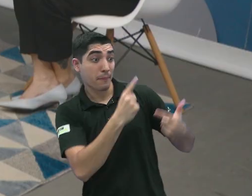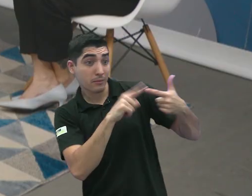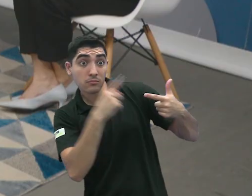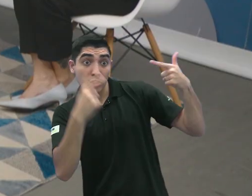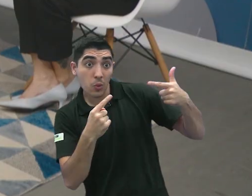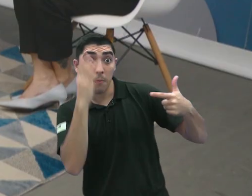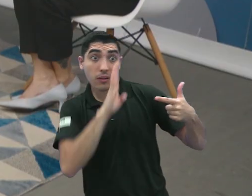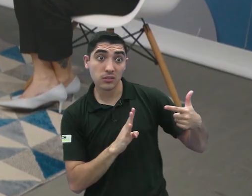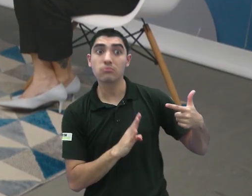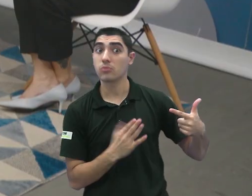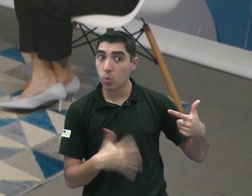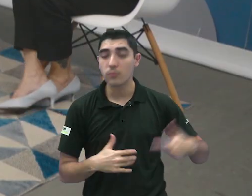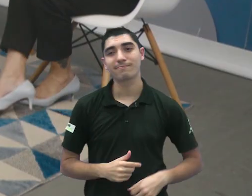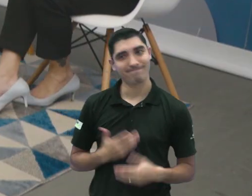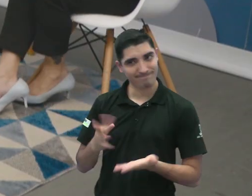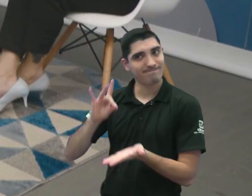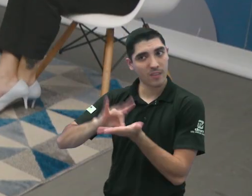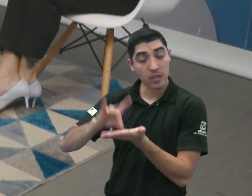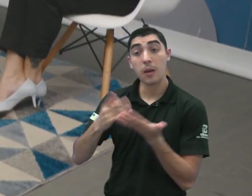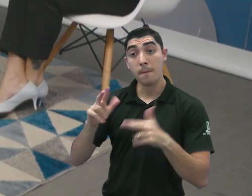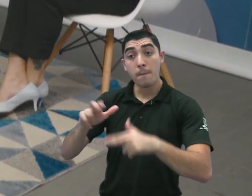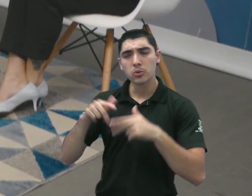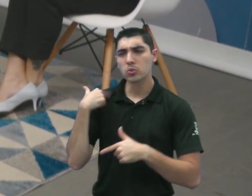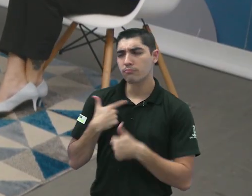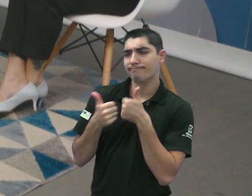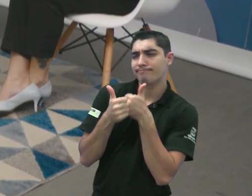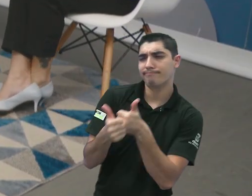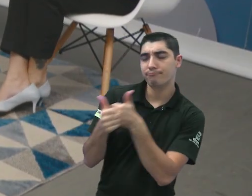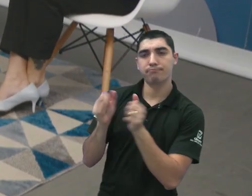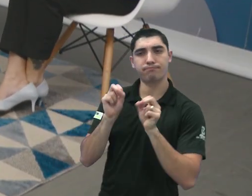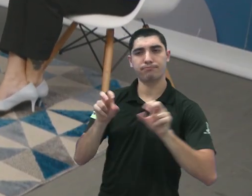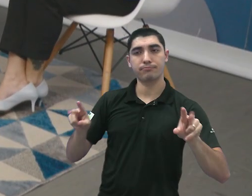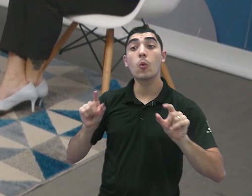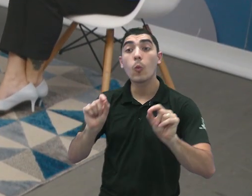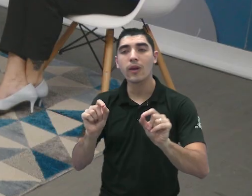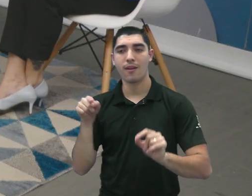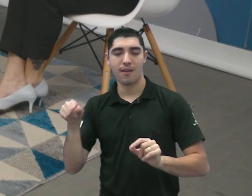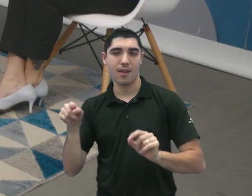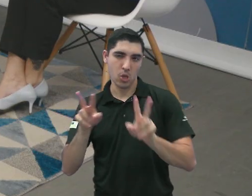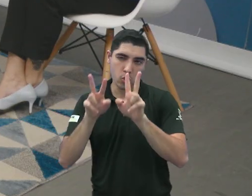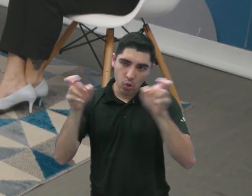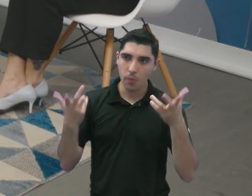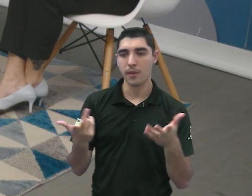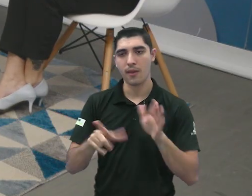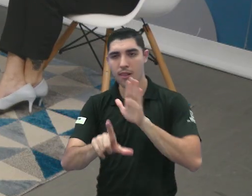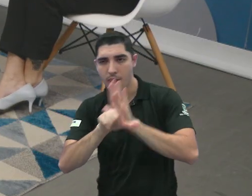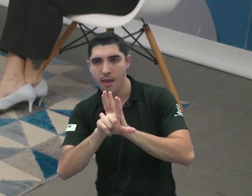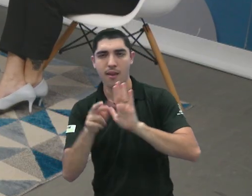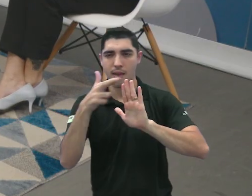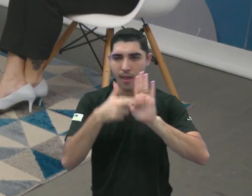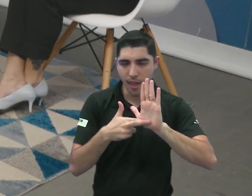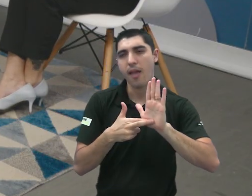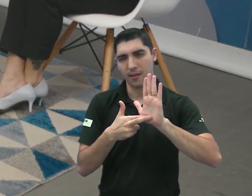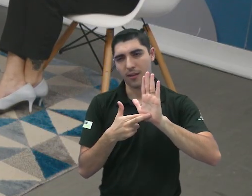empresas onde nós estamos, né, aí acompanhando, né, que a parte regulatória, né, quando a gente vai falar agora, né, de atender